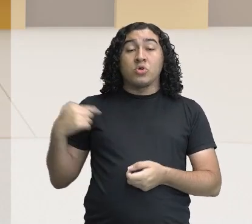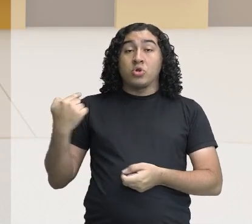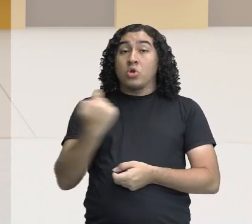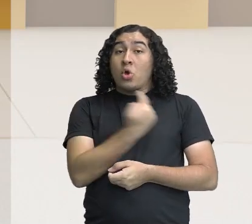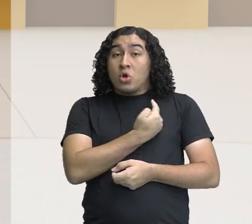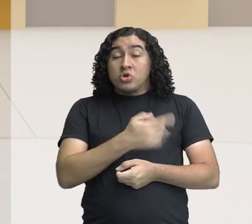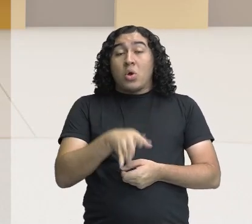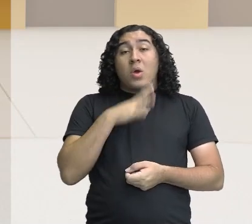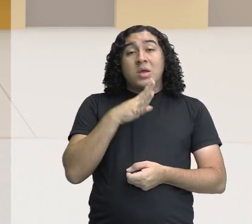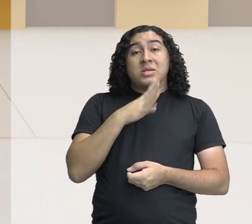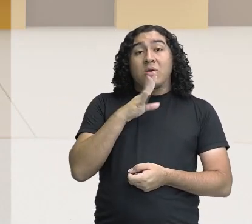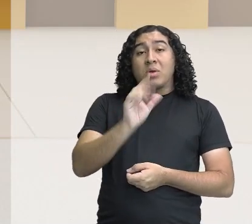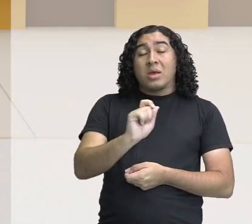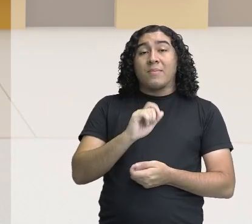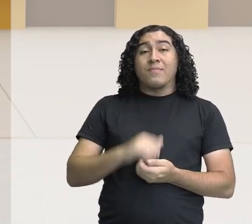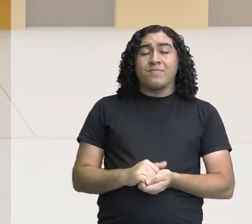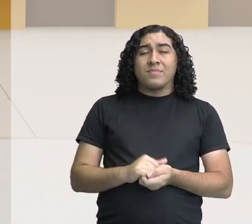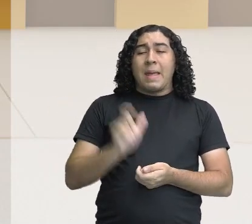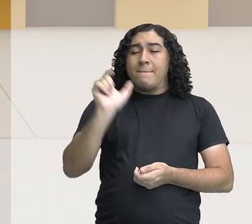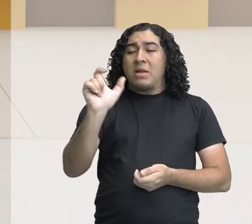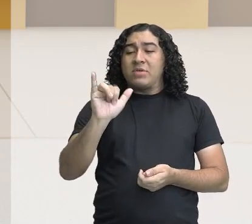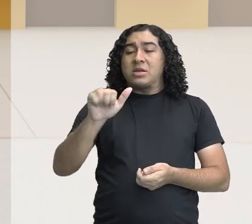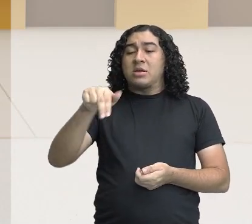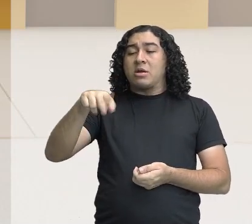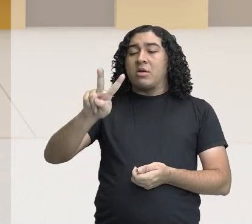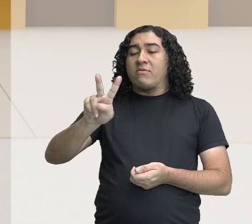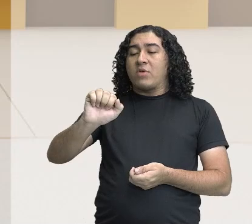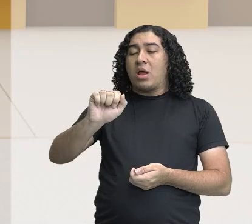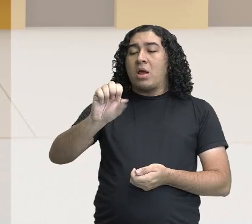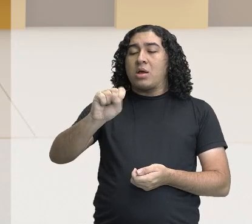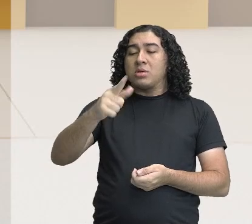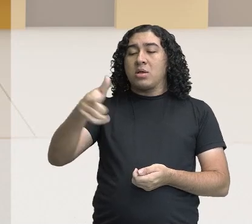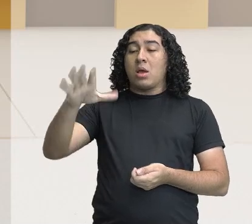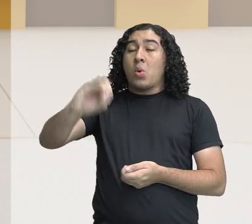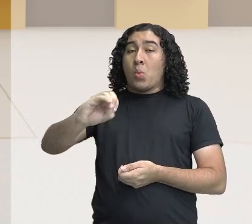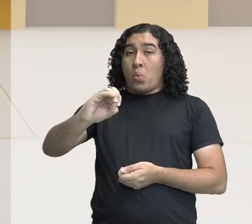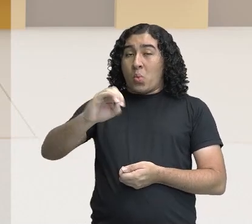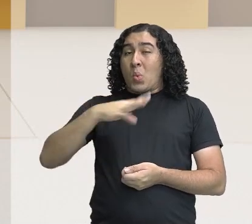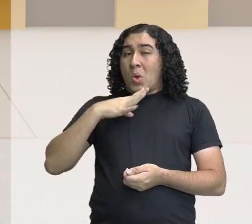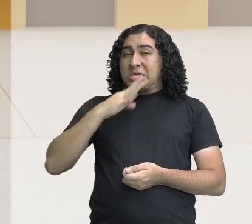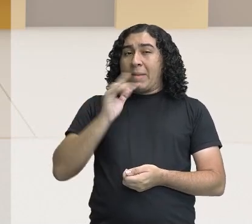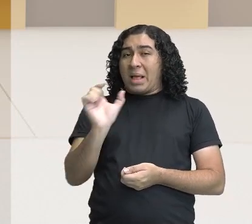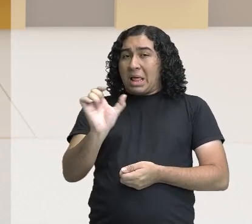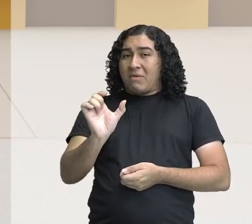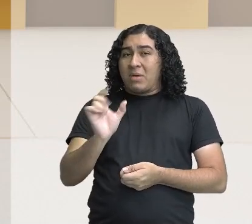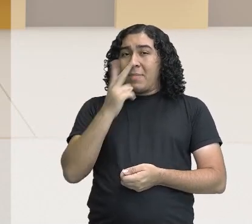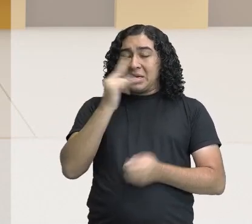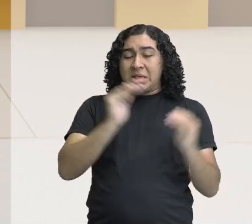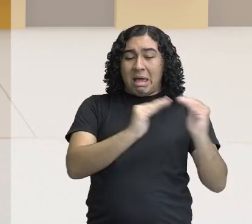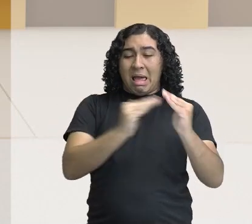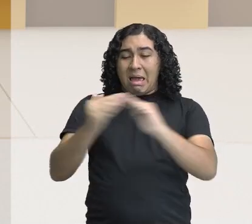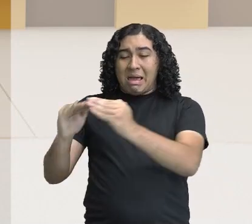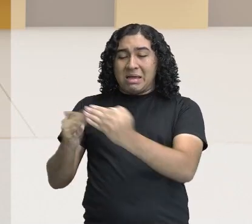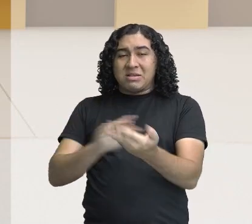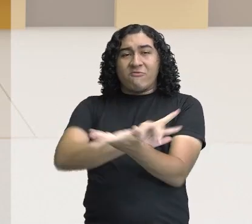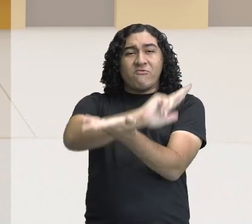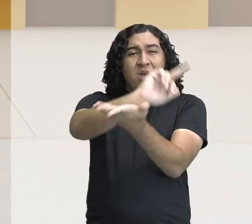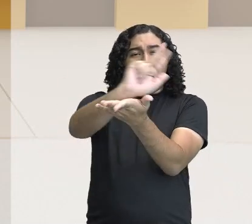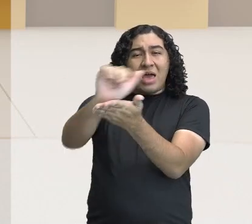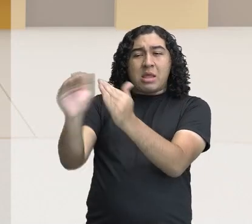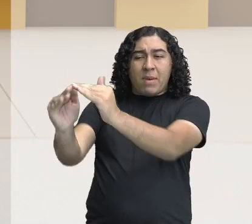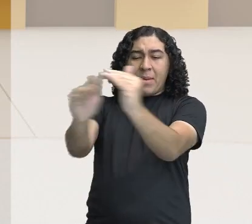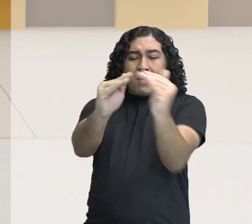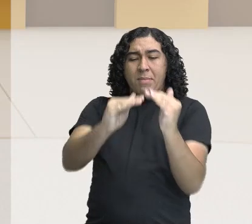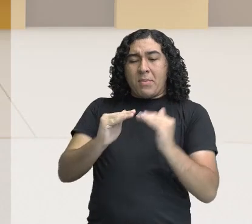popularmente nós conhecemos como as famosas invasões. Isso. Né? São as famosas invasões que vamos lá desmatar. Mesmo